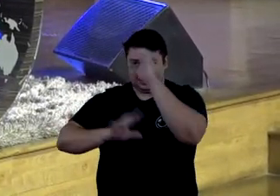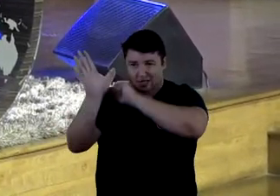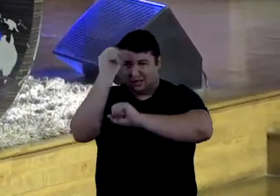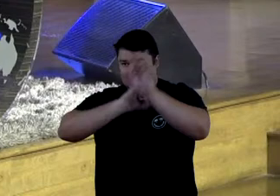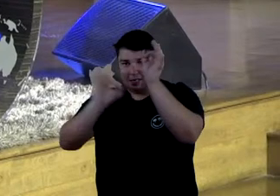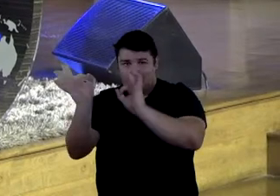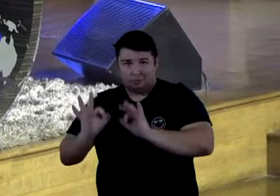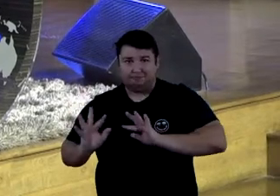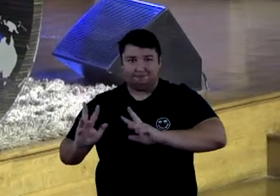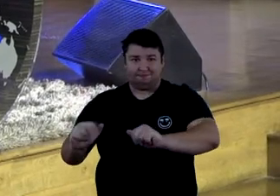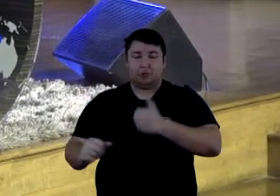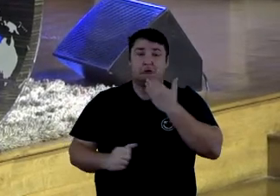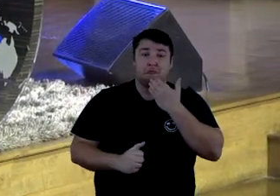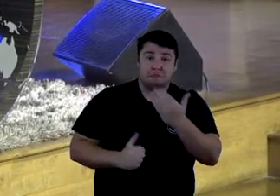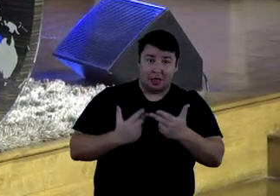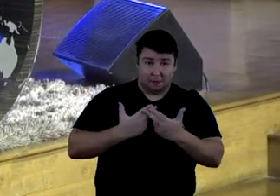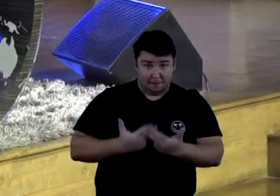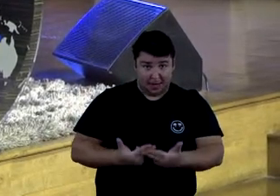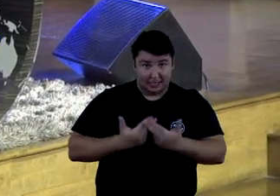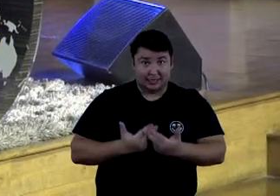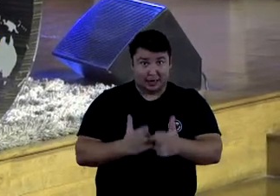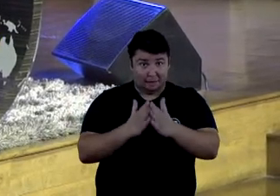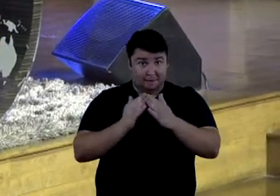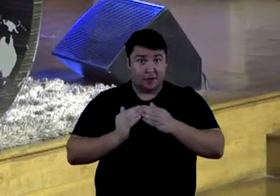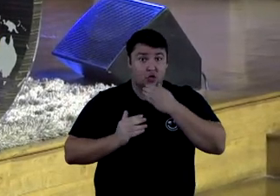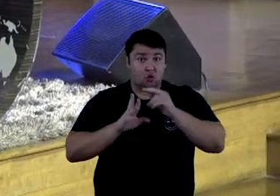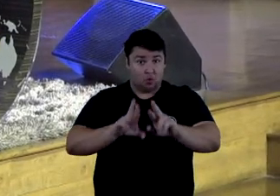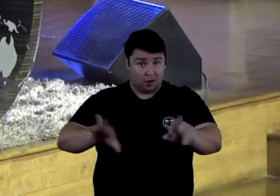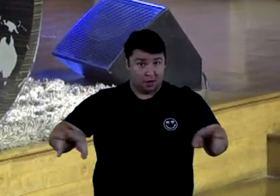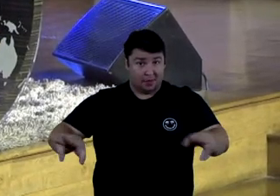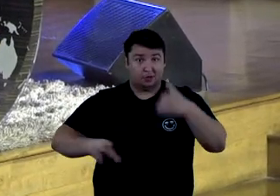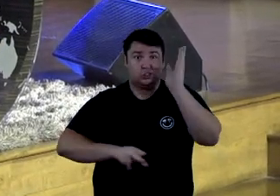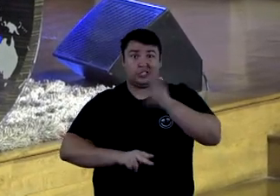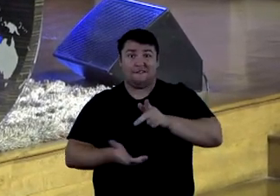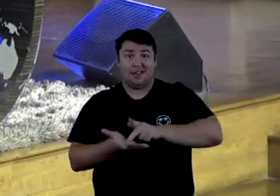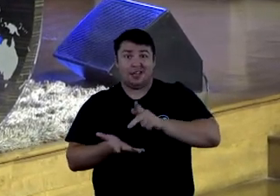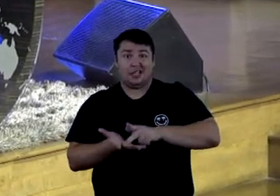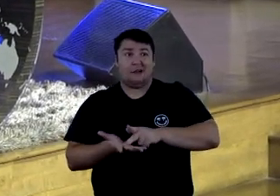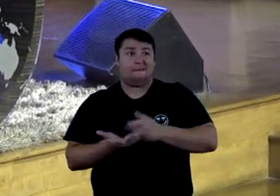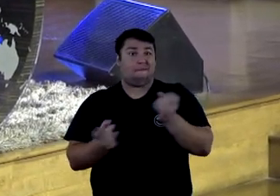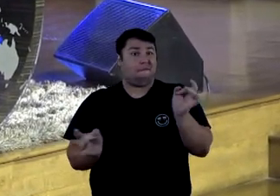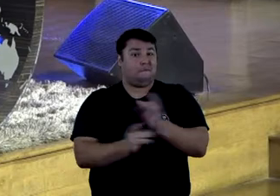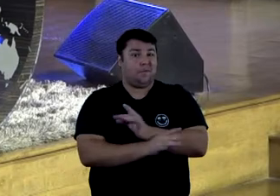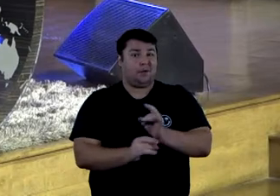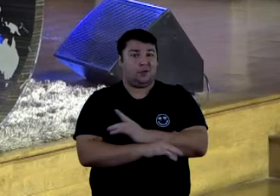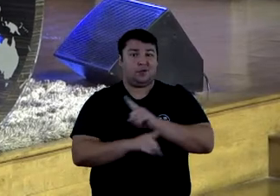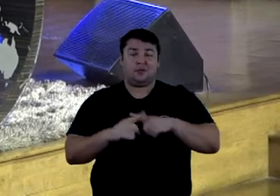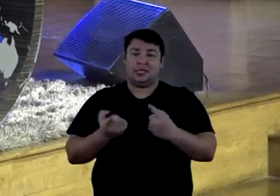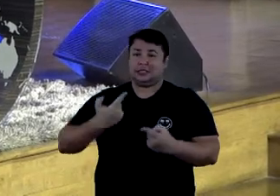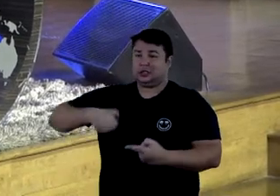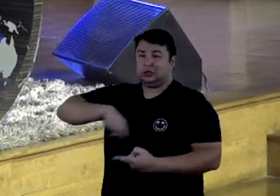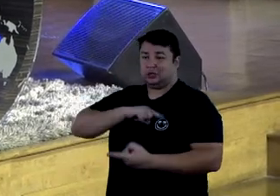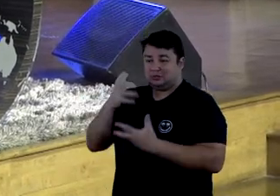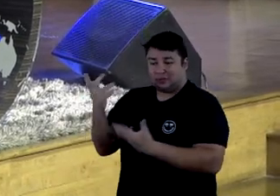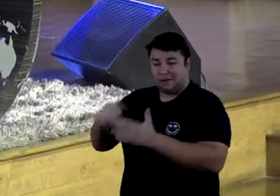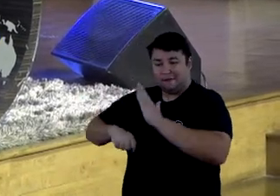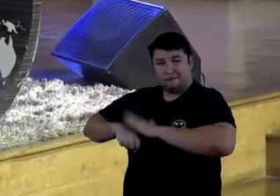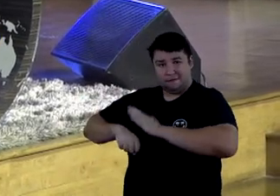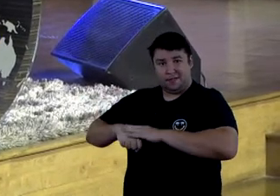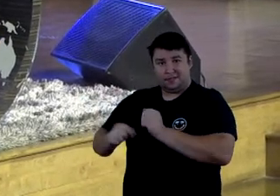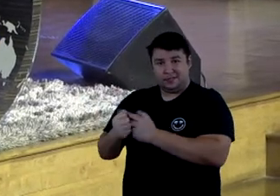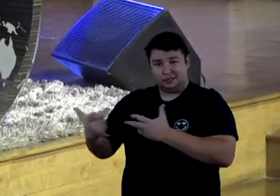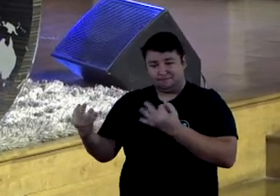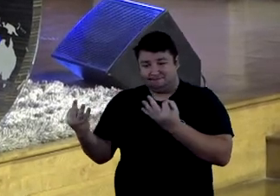ainda. Então eu peço a paciência dos irmãos. Na verdade já era para estar pronto, só que nós queremos fazer as coisas